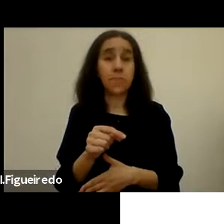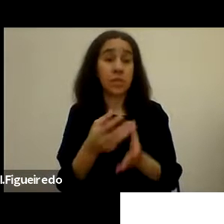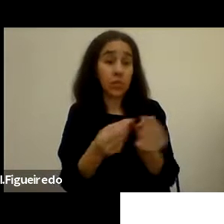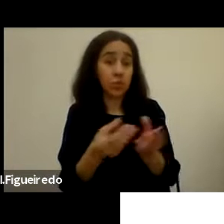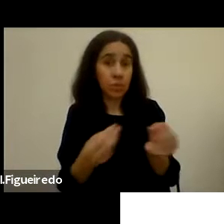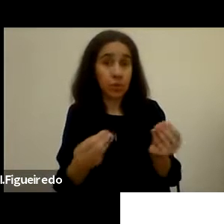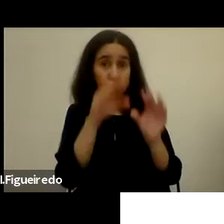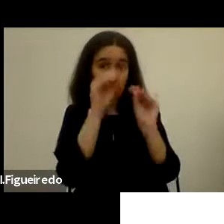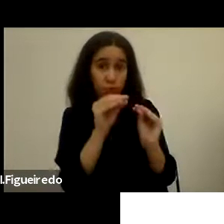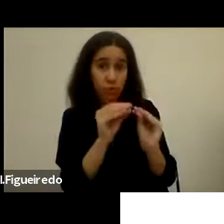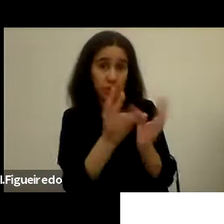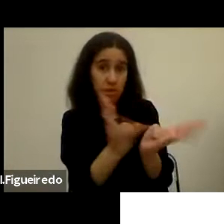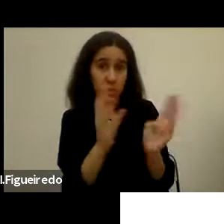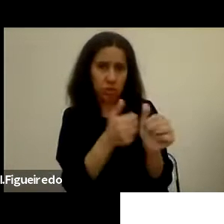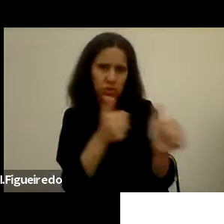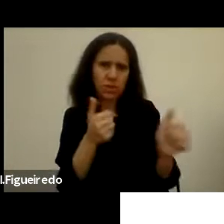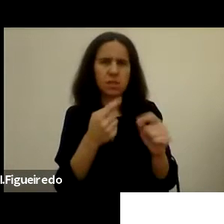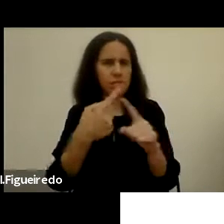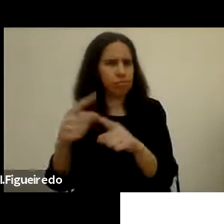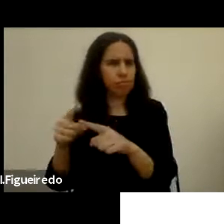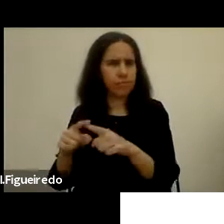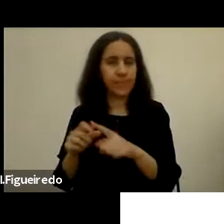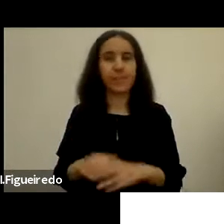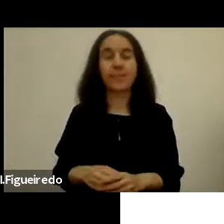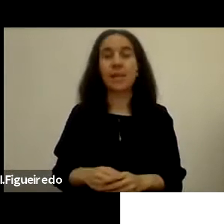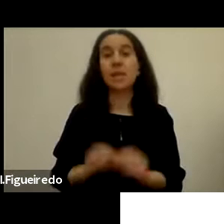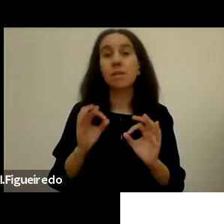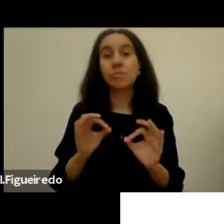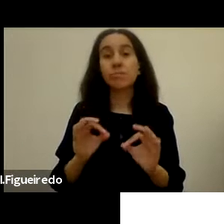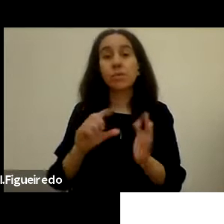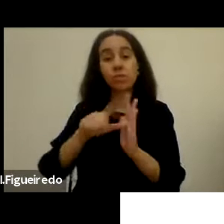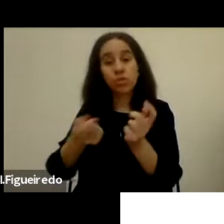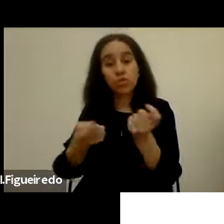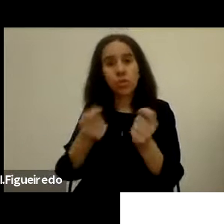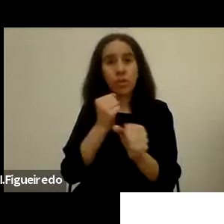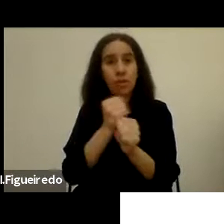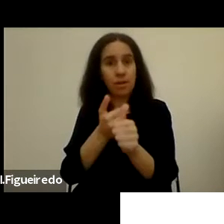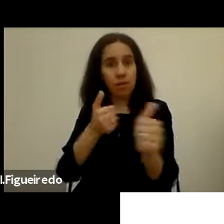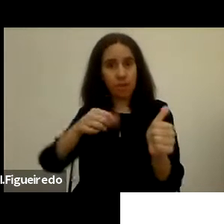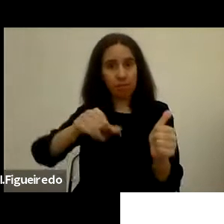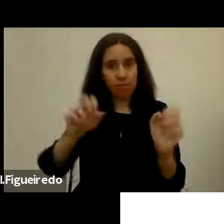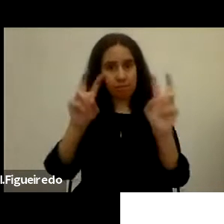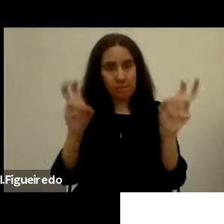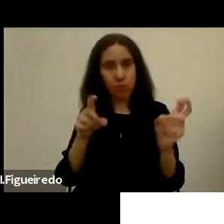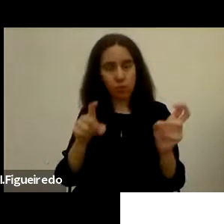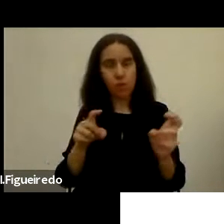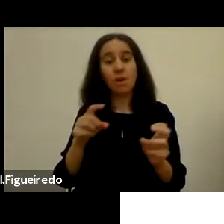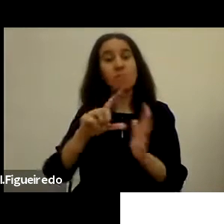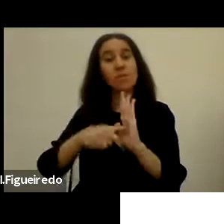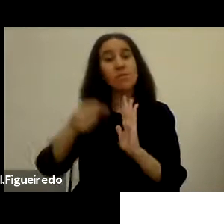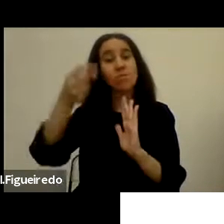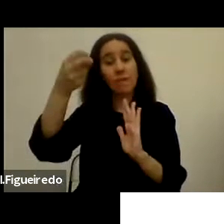instrumentos de formação à distância, entre outros. No caso concreto da gestão de projetos em teletrabalho, que é um desses 22